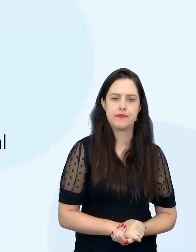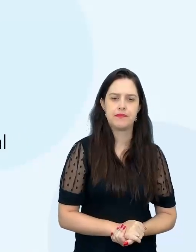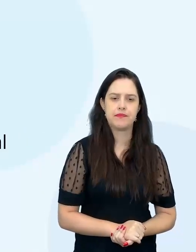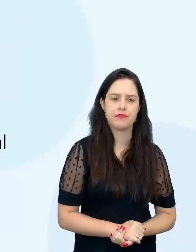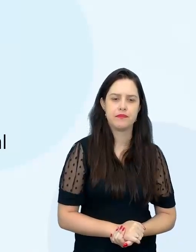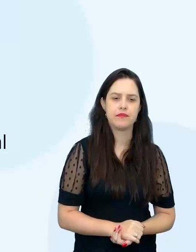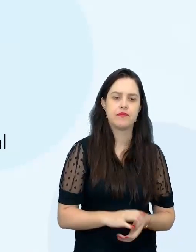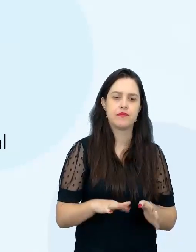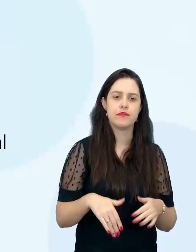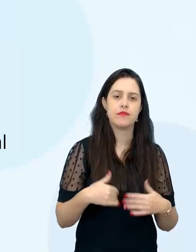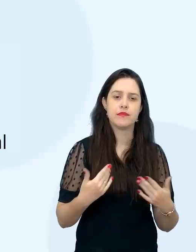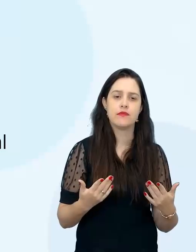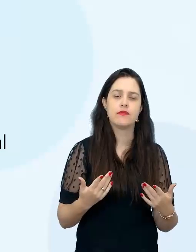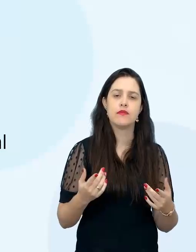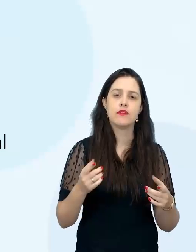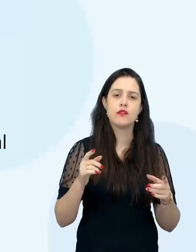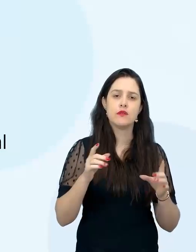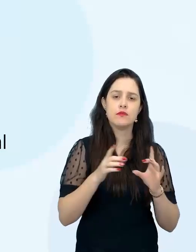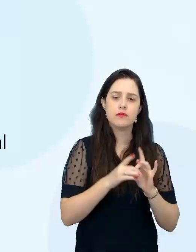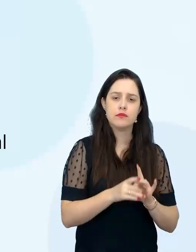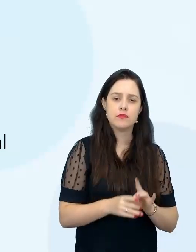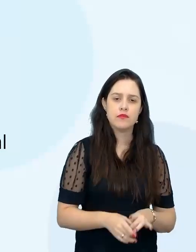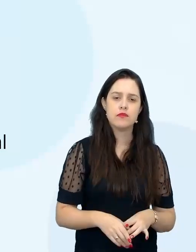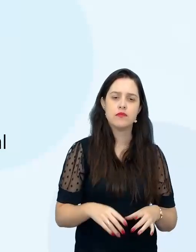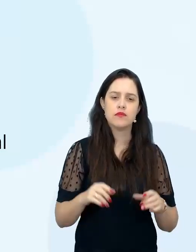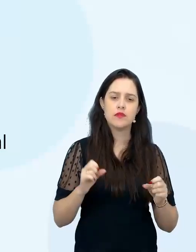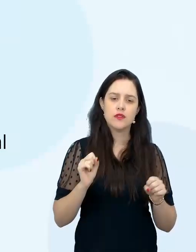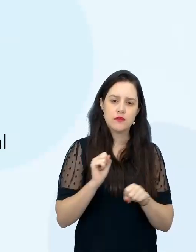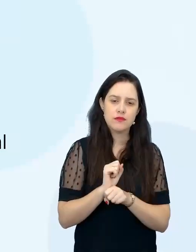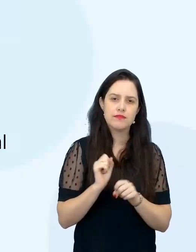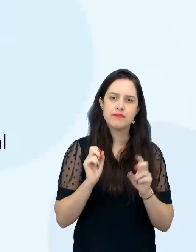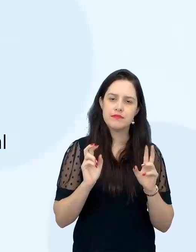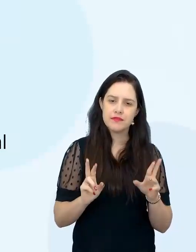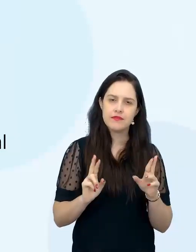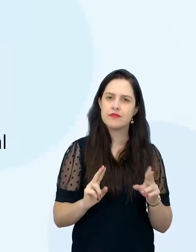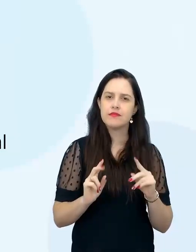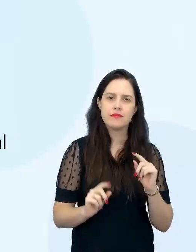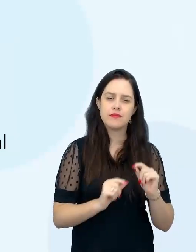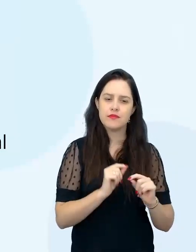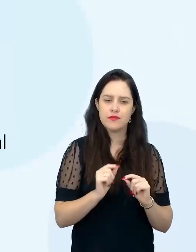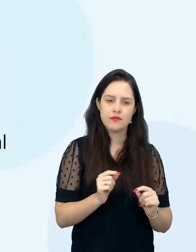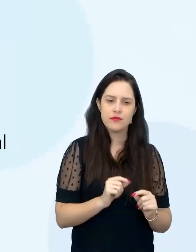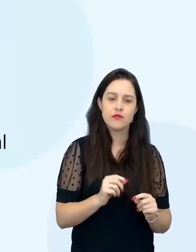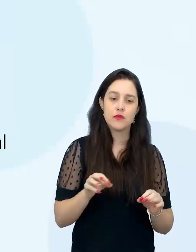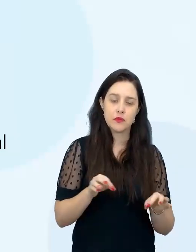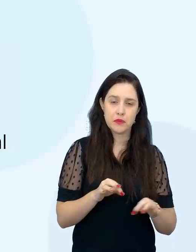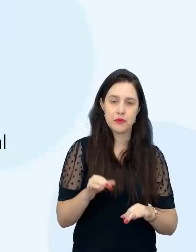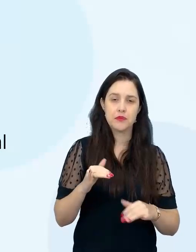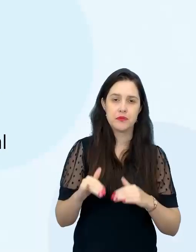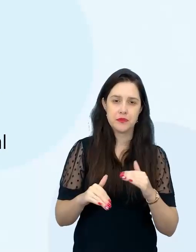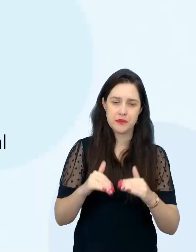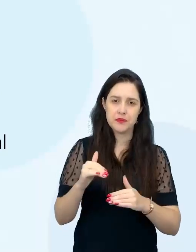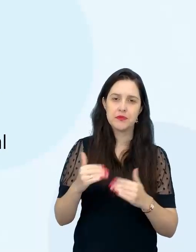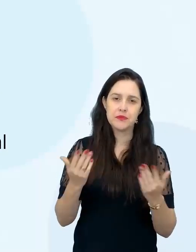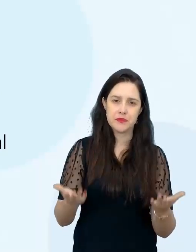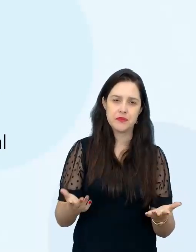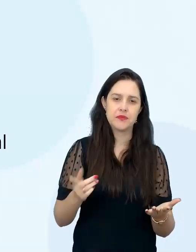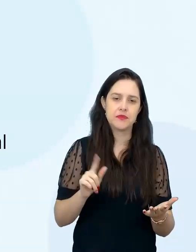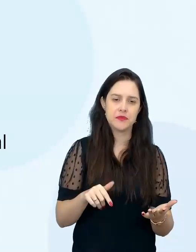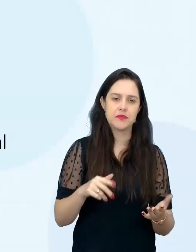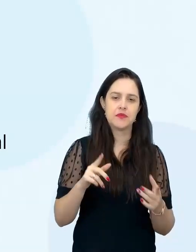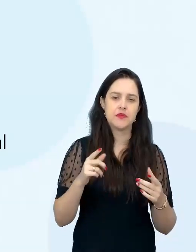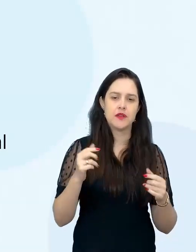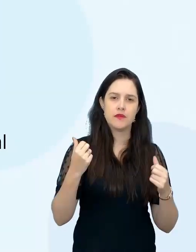Outra coisa que a gente pode trazer, né, já considerando paisagem especificamente, né? Então, uma foto do rio, né, como ele é,